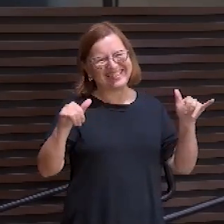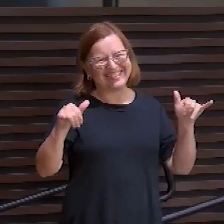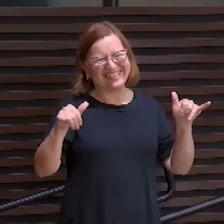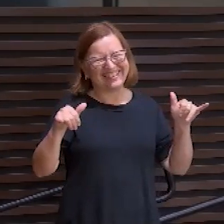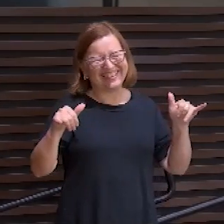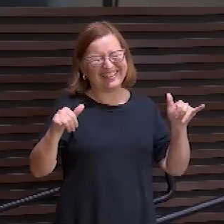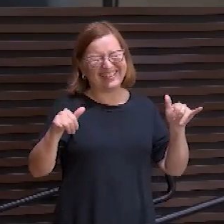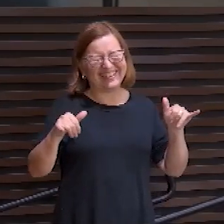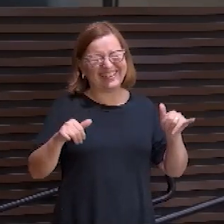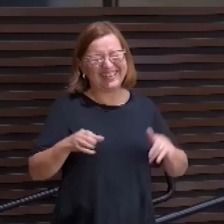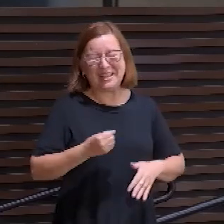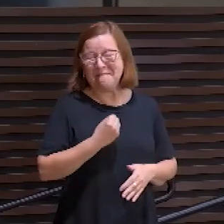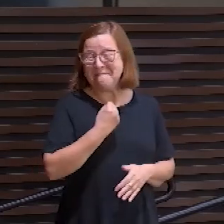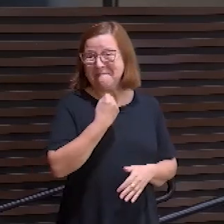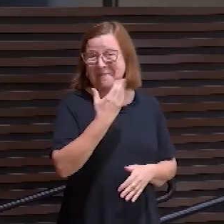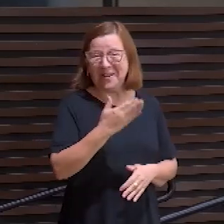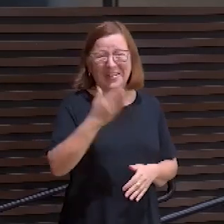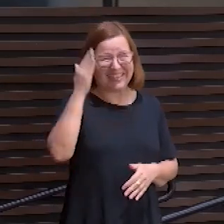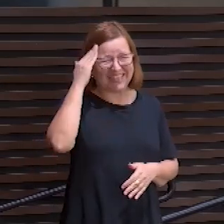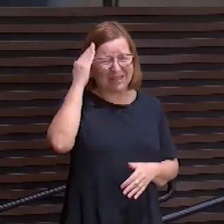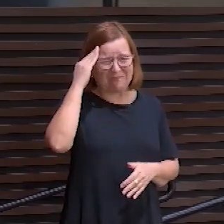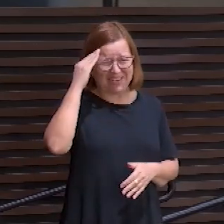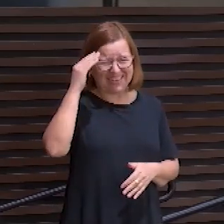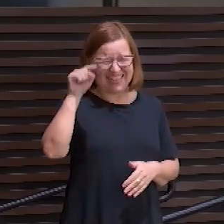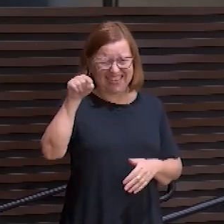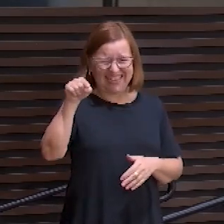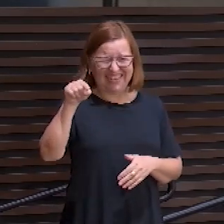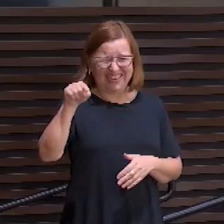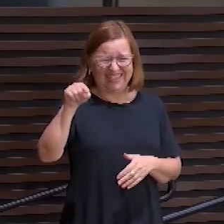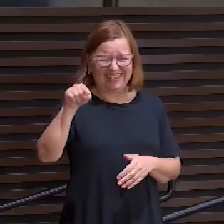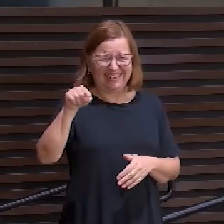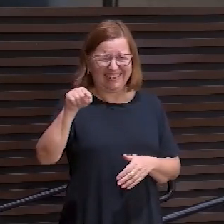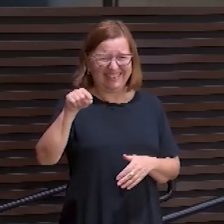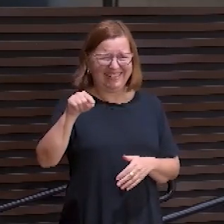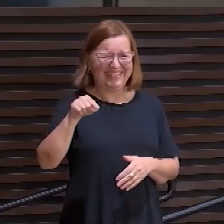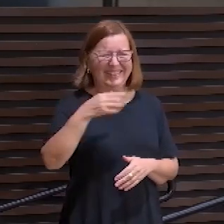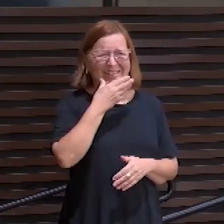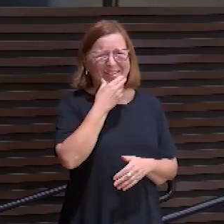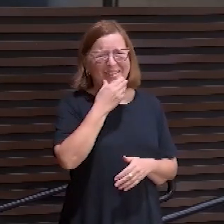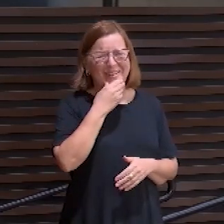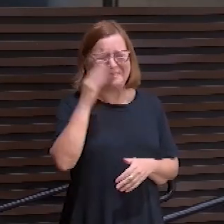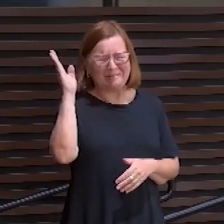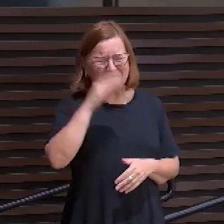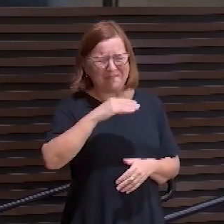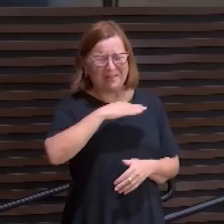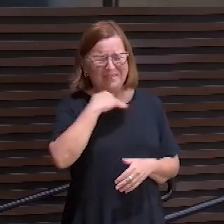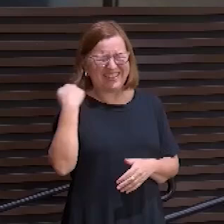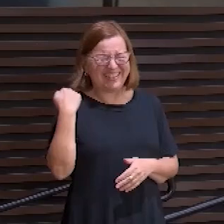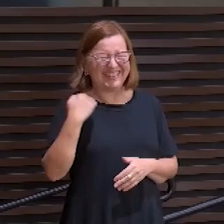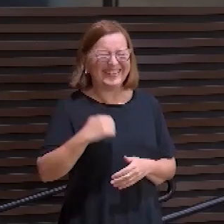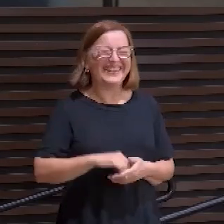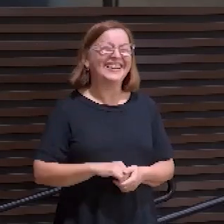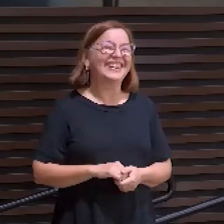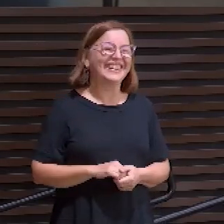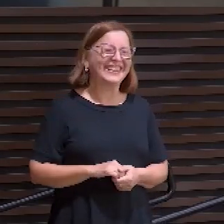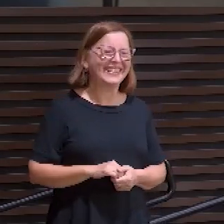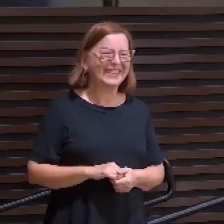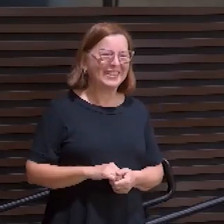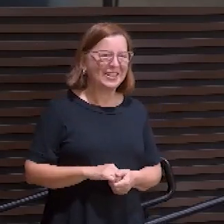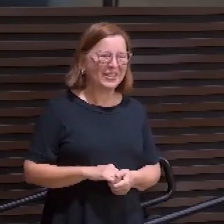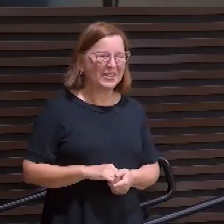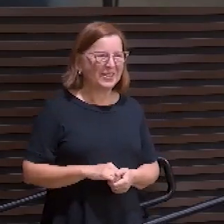É bom demais saber que aquele traste morreu. Mas você sabe o que eu